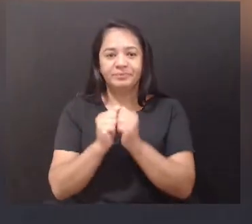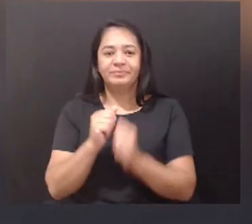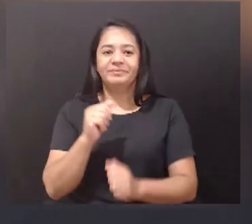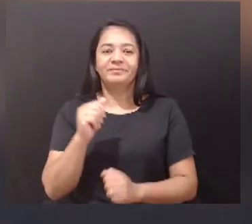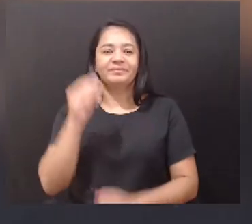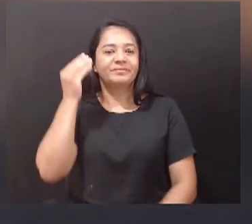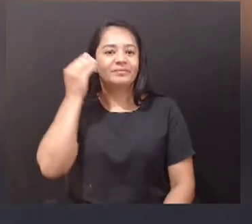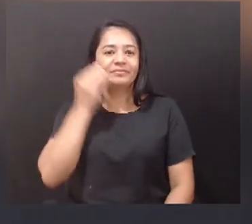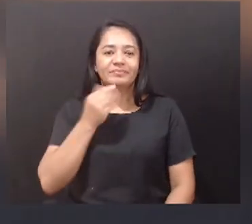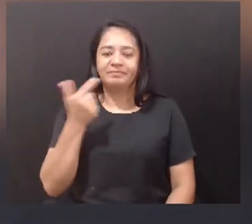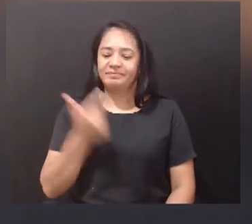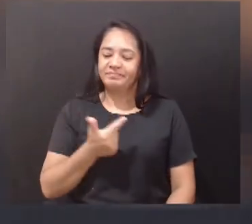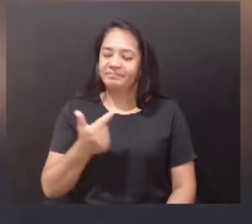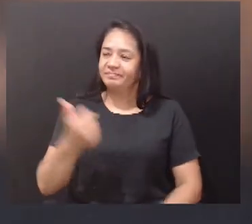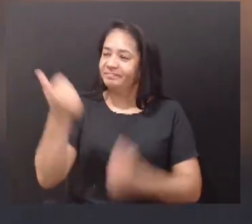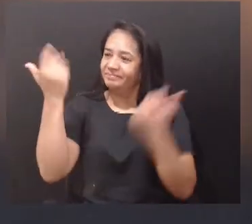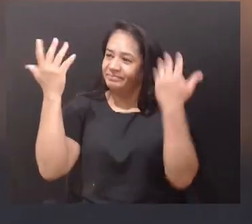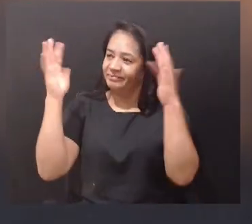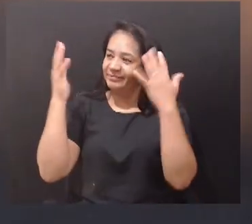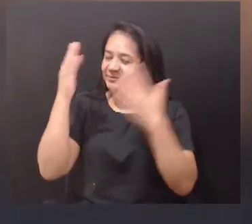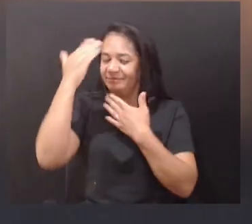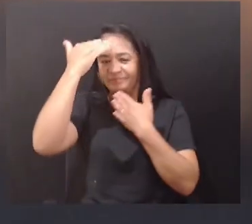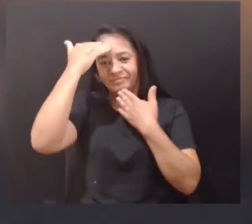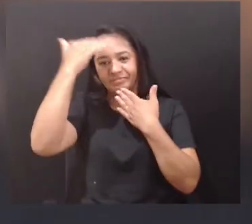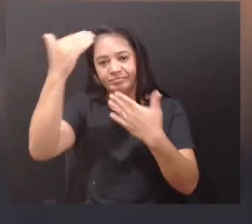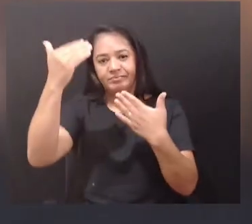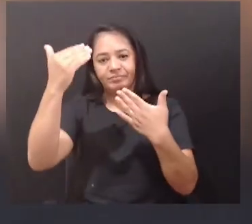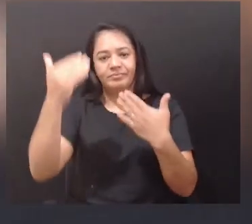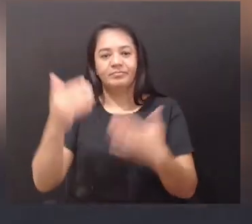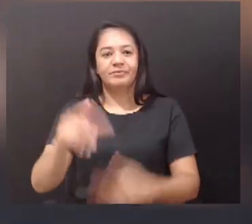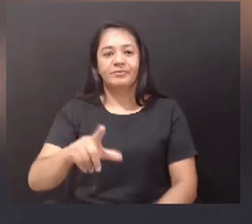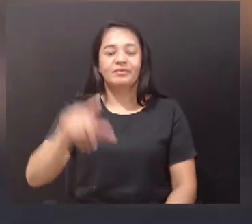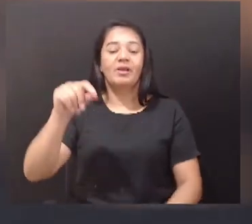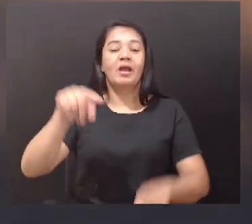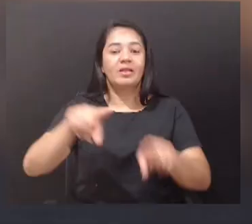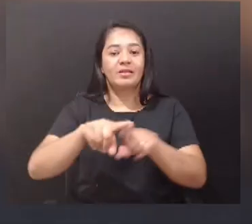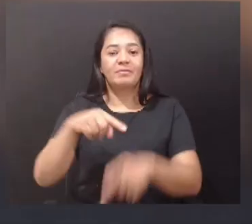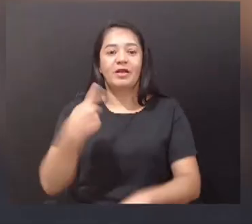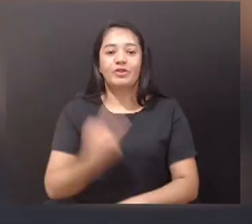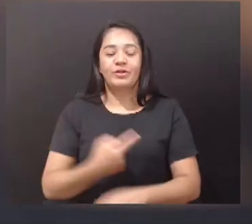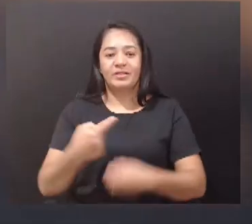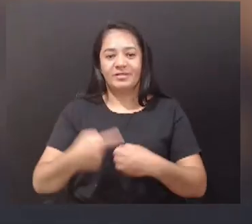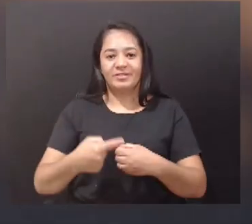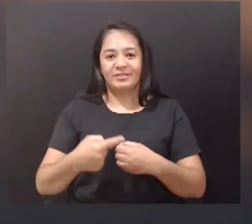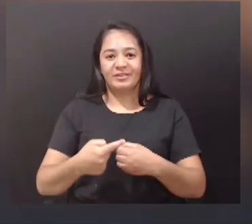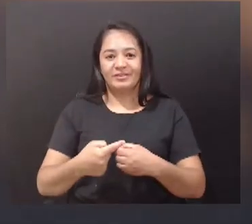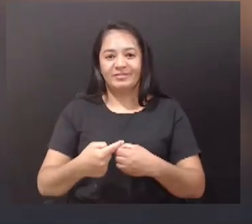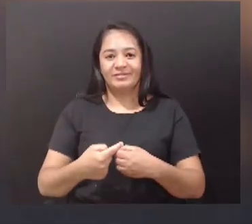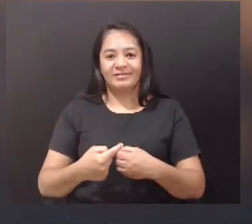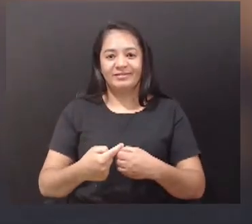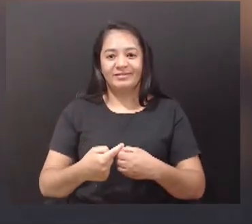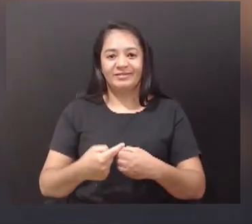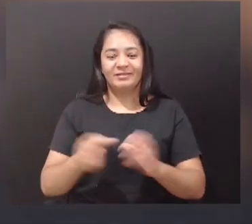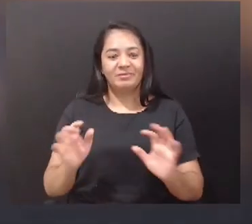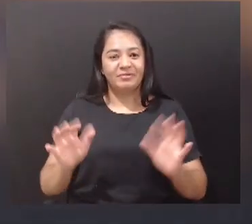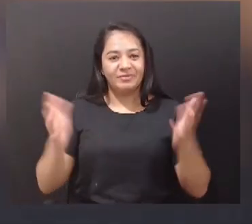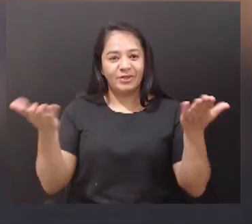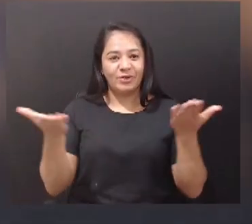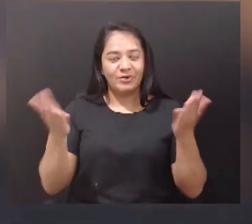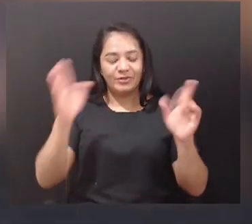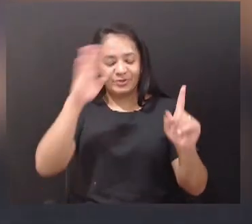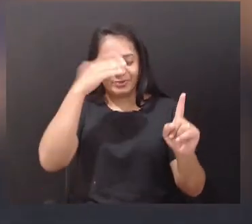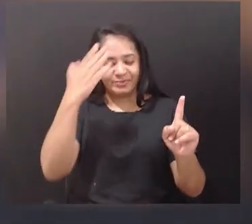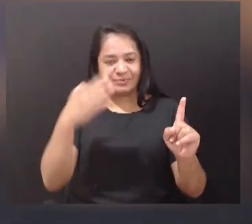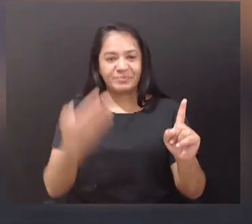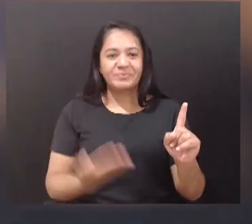parabéns e muito obrigada aí por escolherem também nossa cidade para circular com essas homenagens e